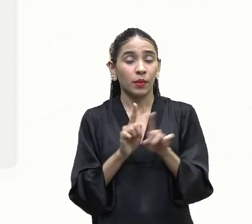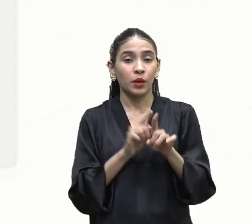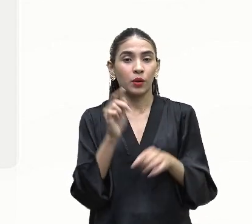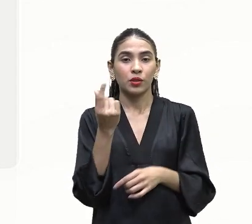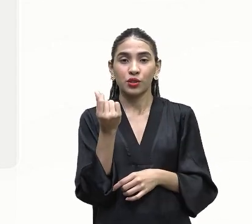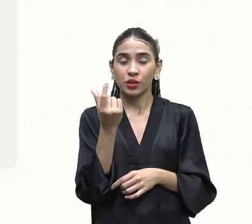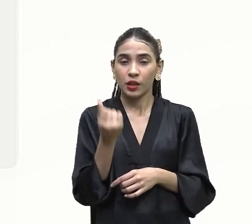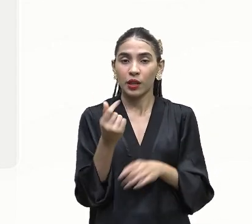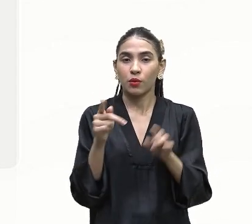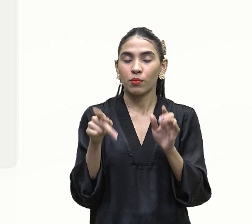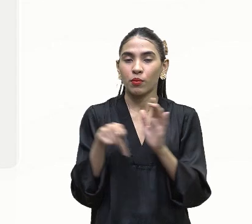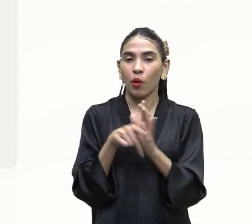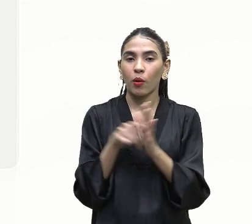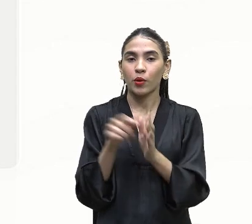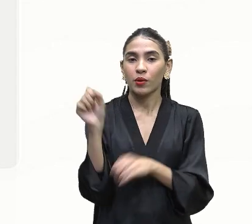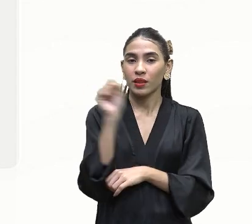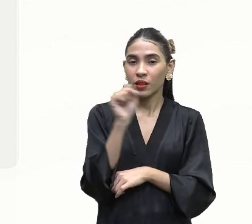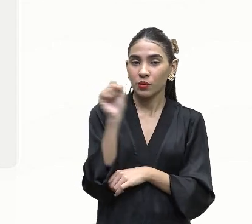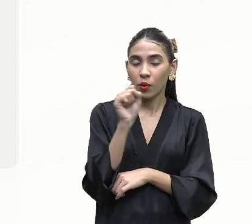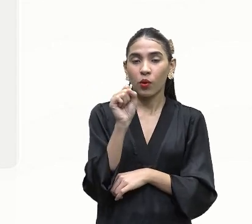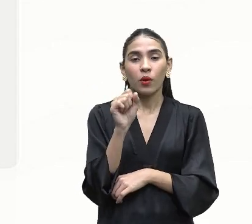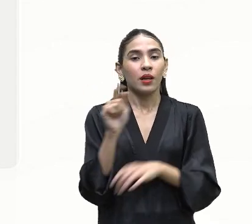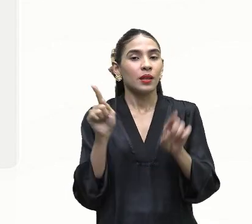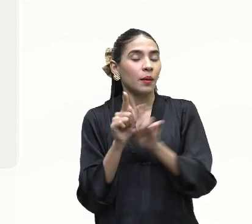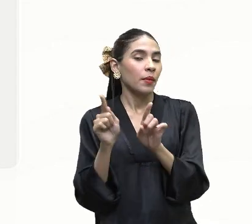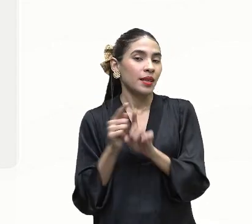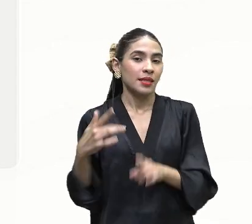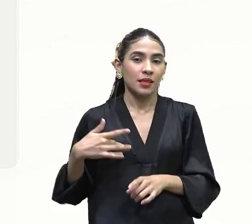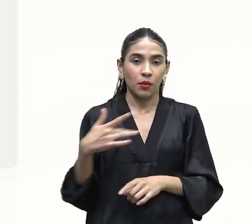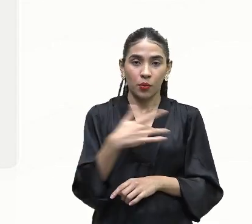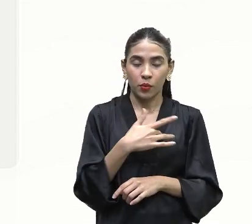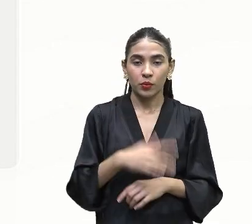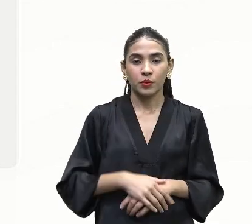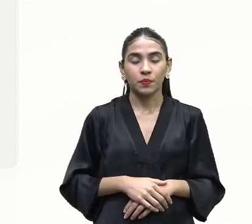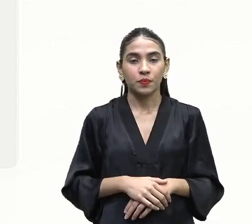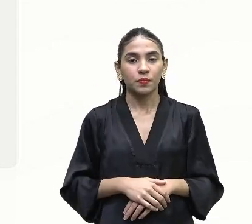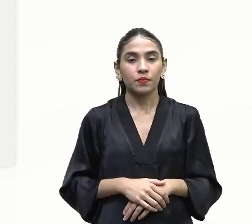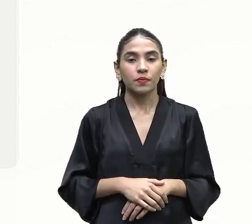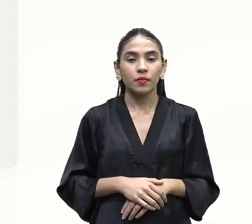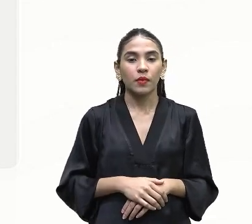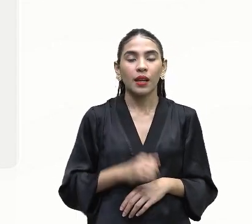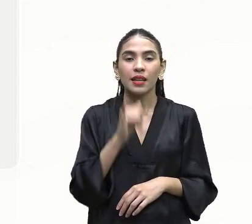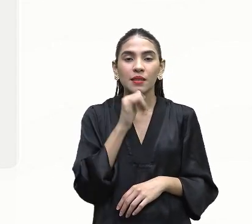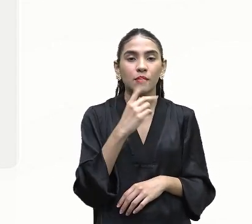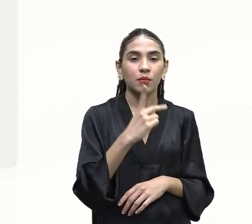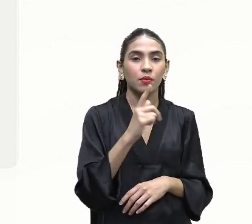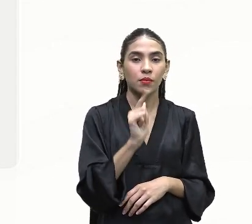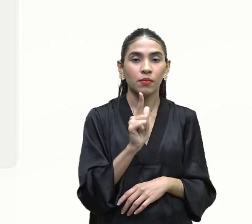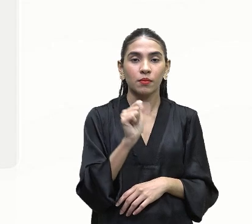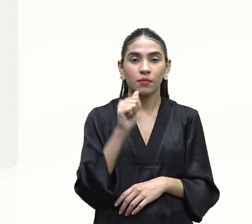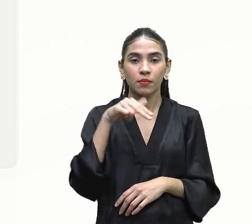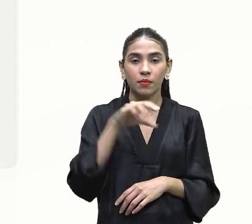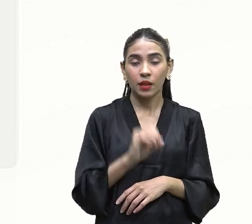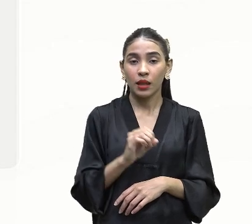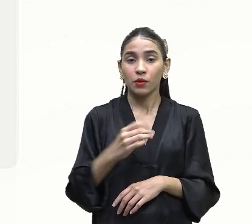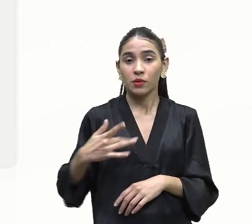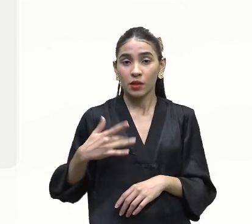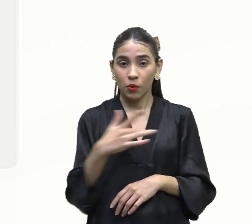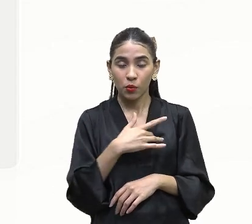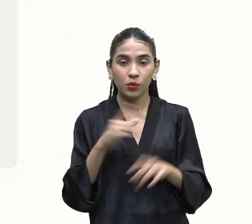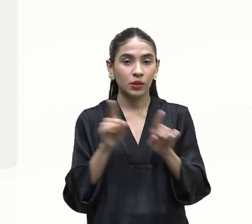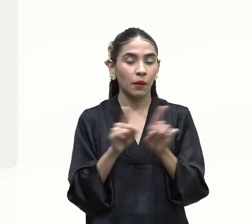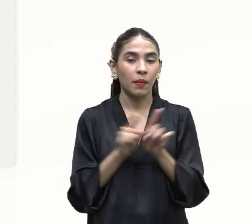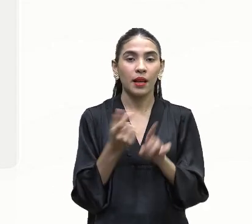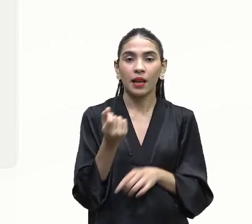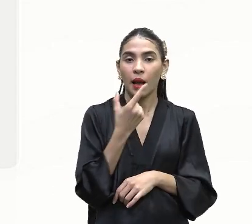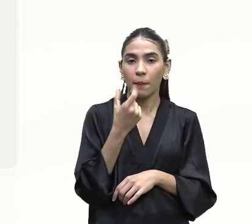transporte e com saúde. Isso inclui plano de saúde, se você tiver, e